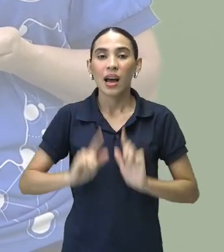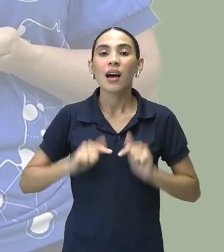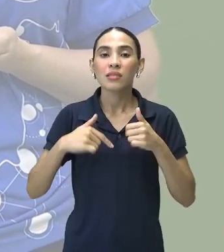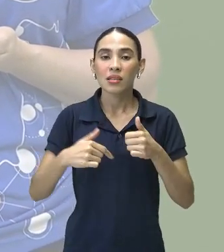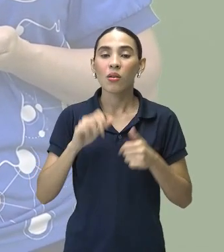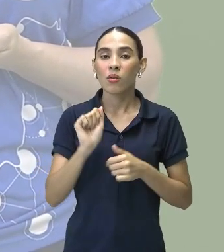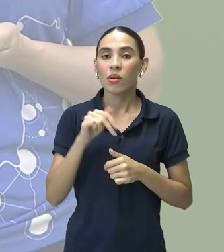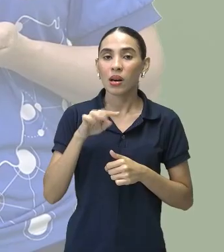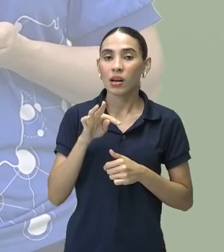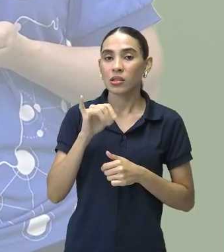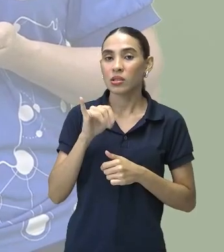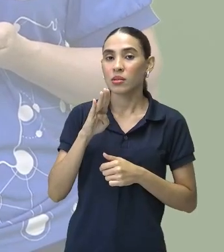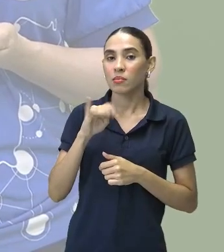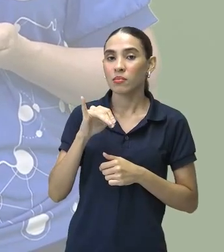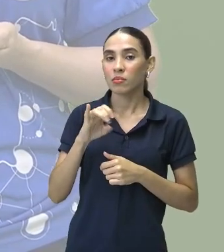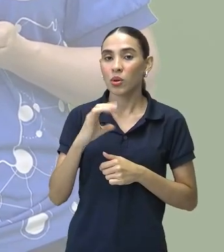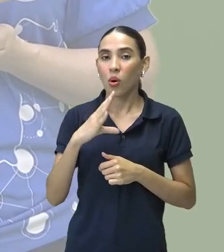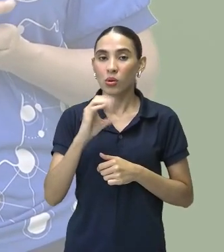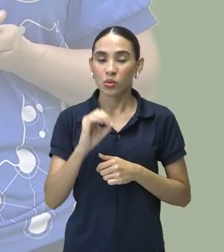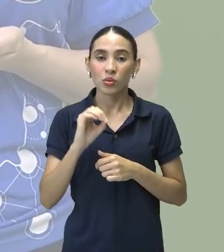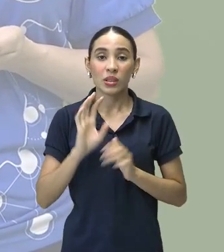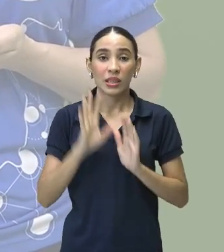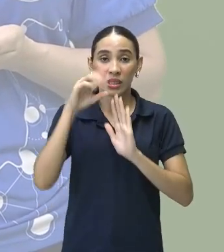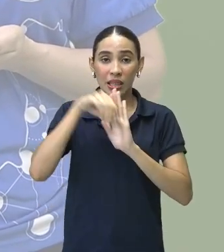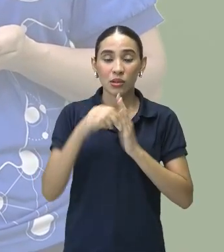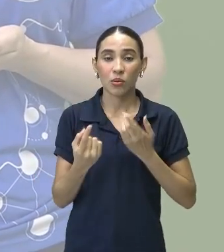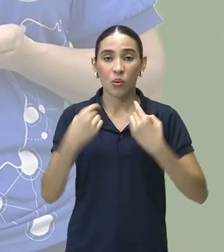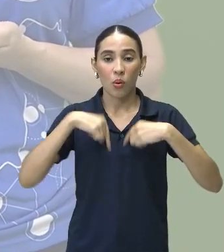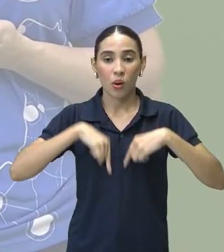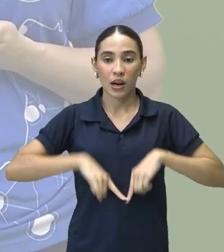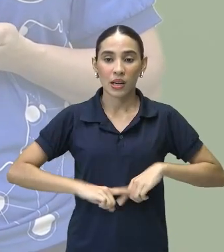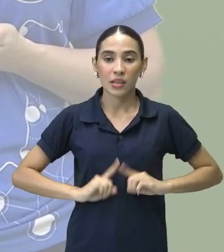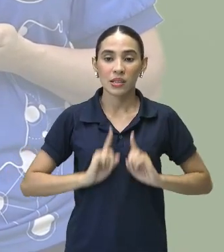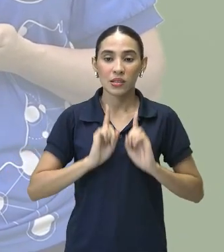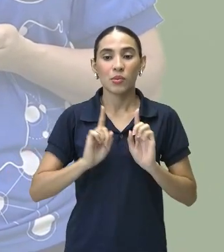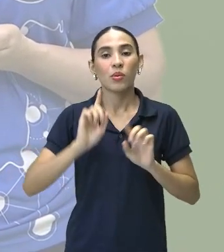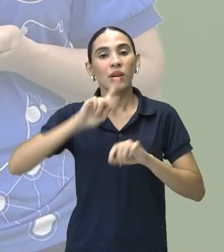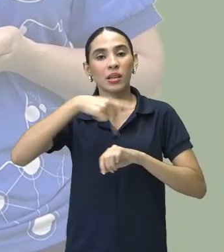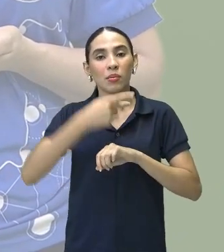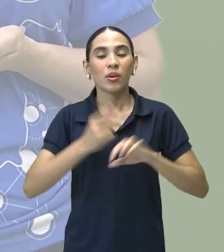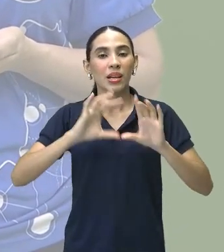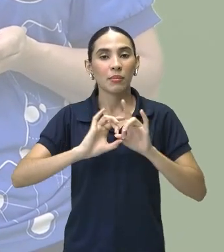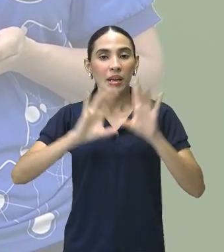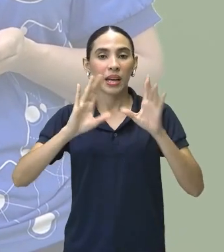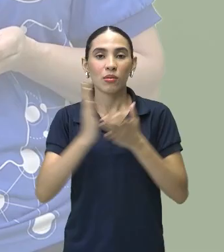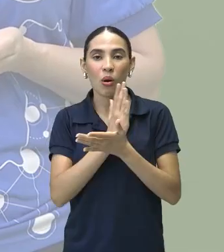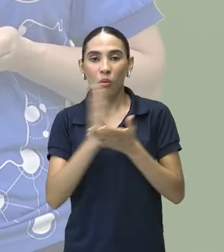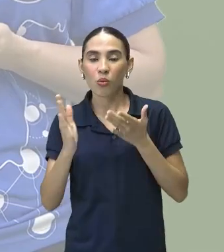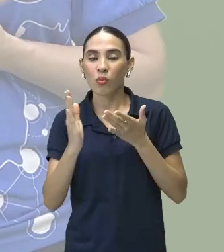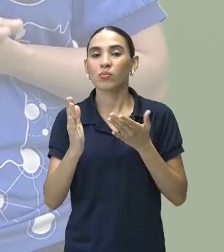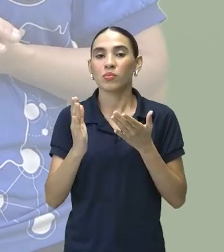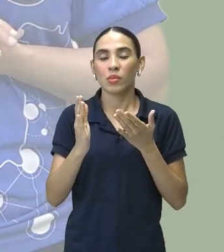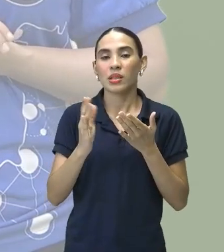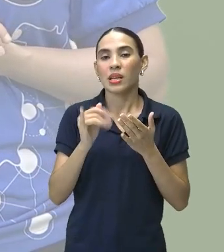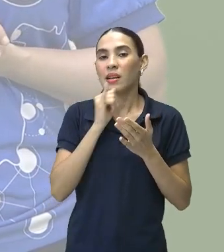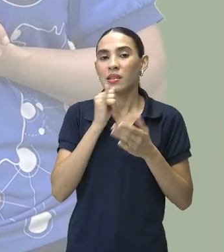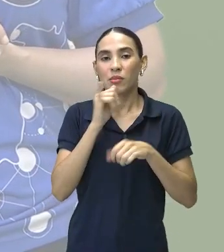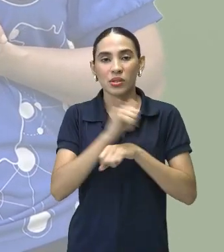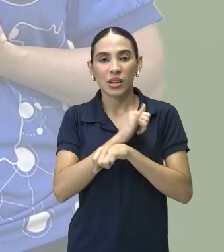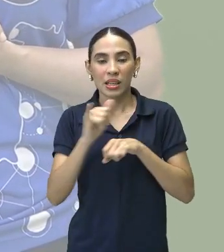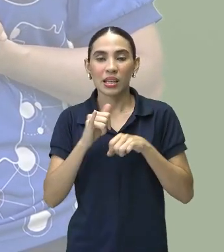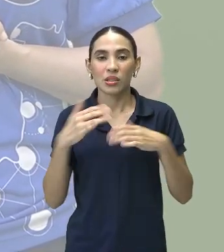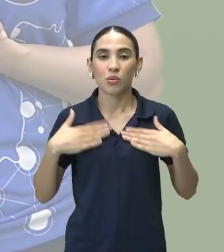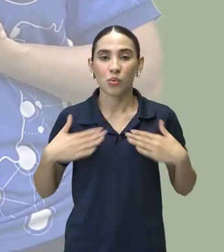o antibiótico, dentro do organismo e depois ele vai ser liberado através de algumas vias, né? Ele vai ser eliminado do